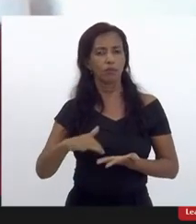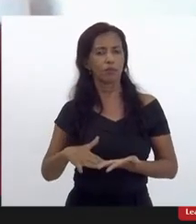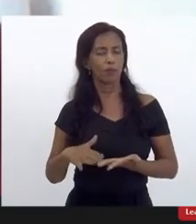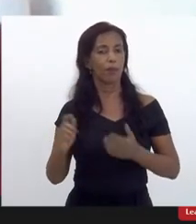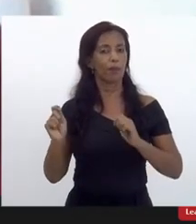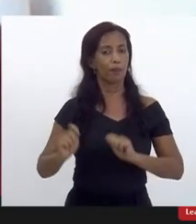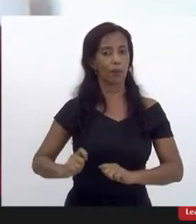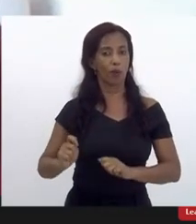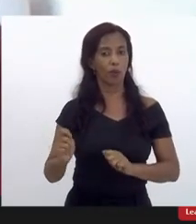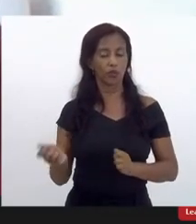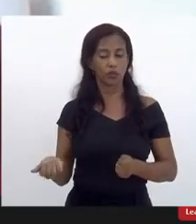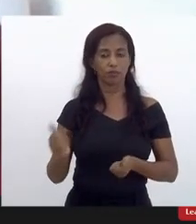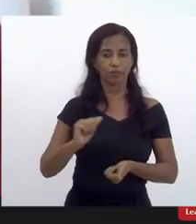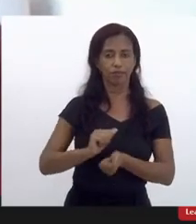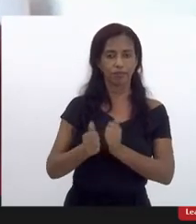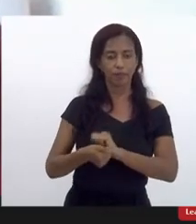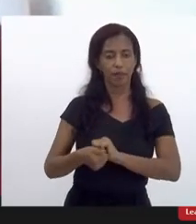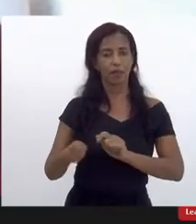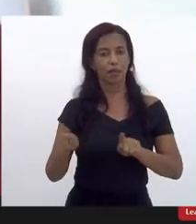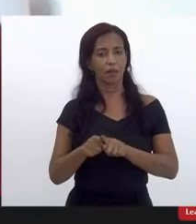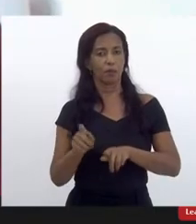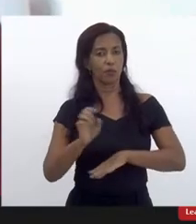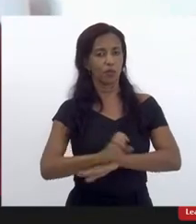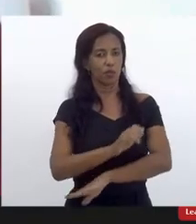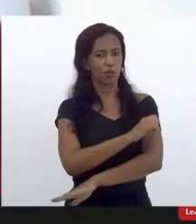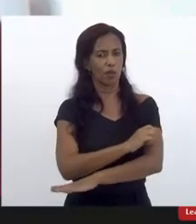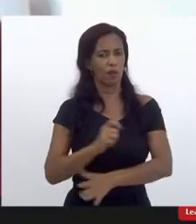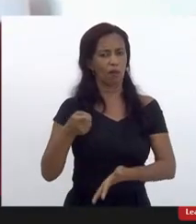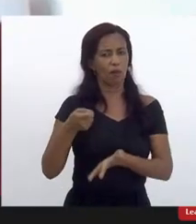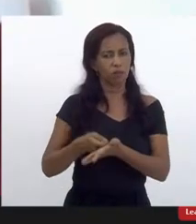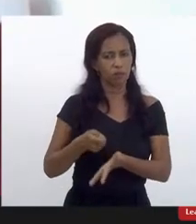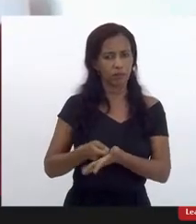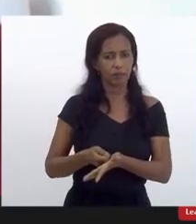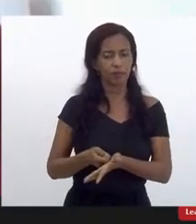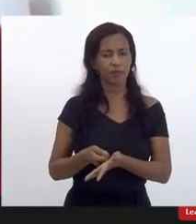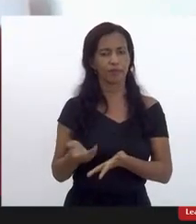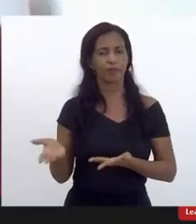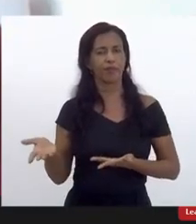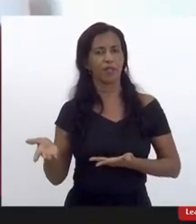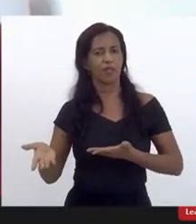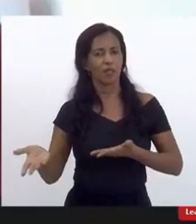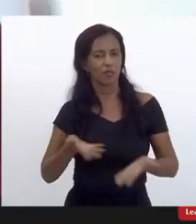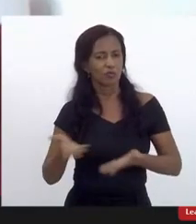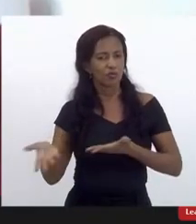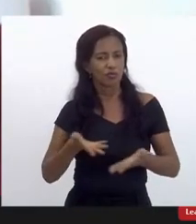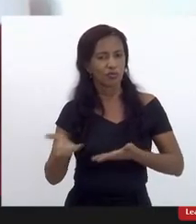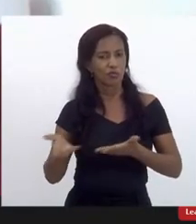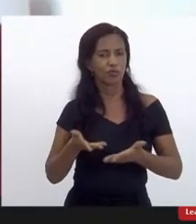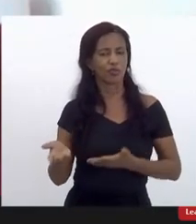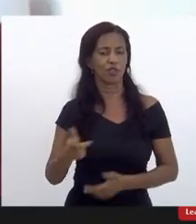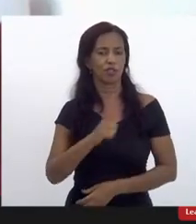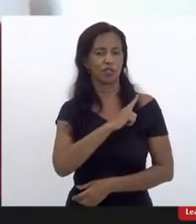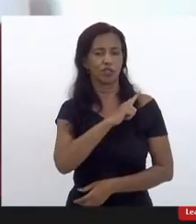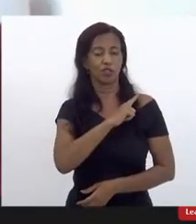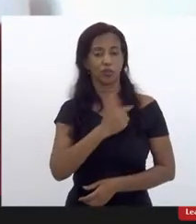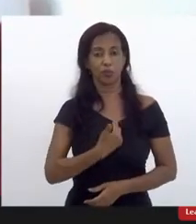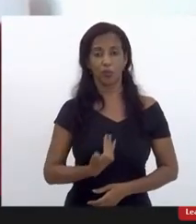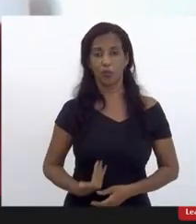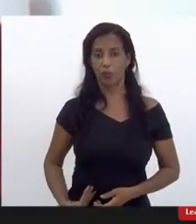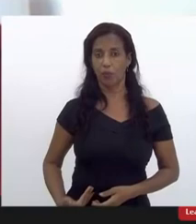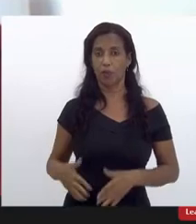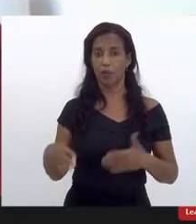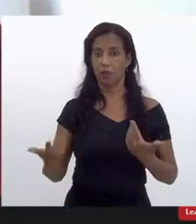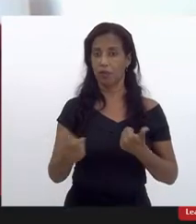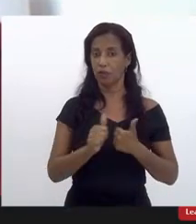gente pode adequar isso para o Estado do Rio de Janeiro para dar maior eficiência e agilidade à gestão pública. Então, a